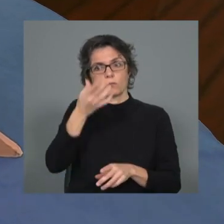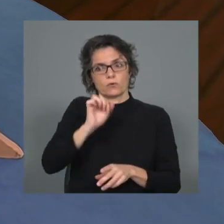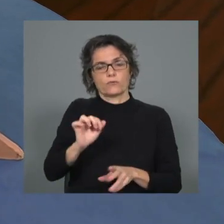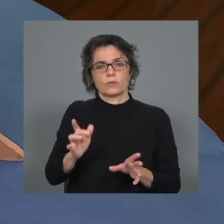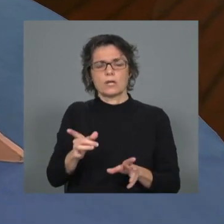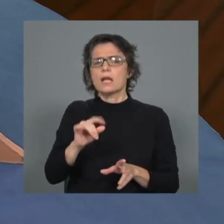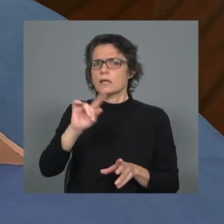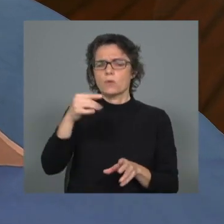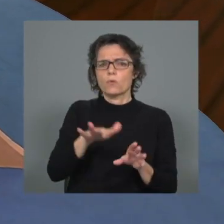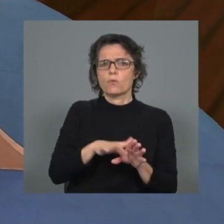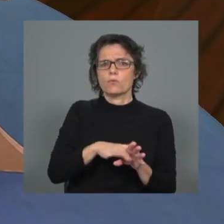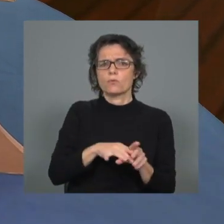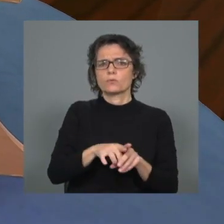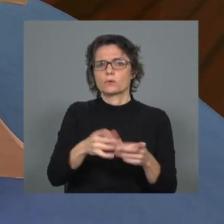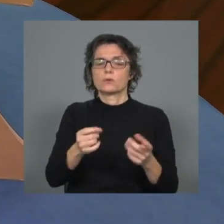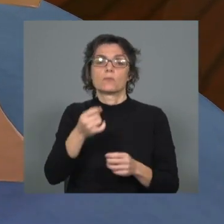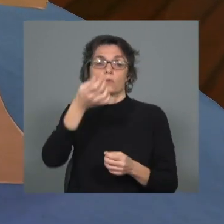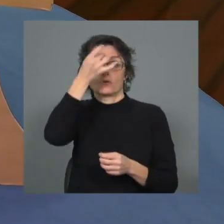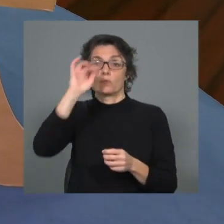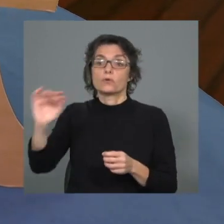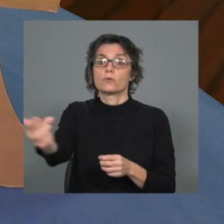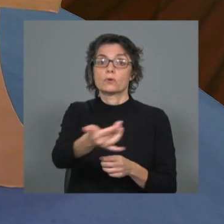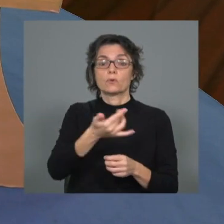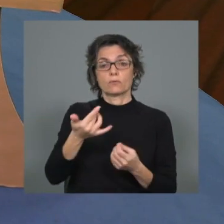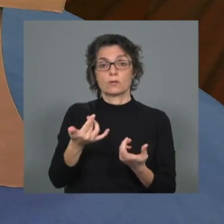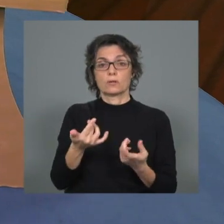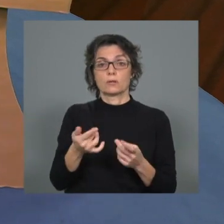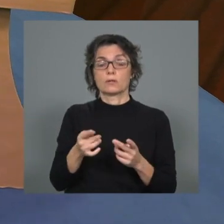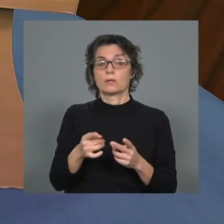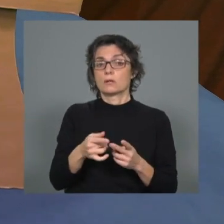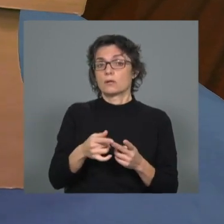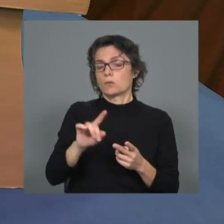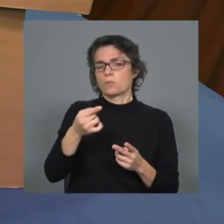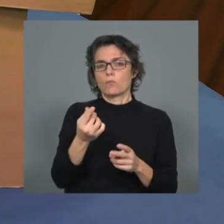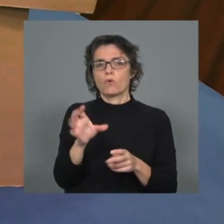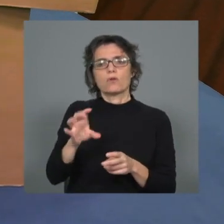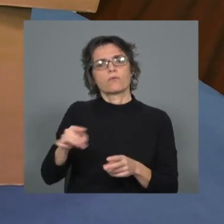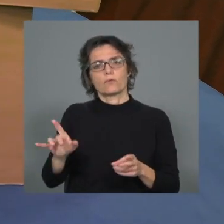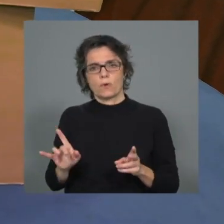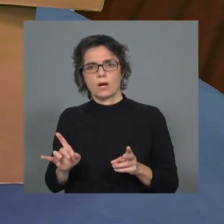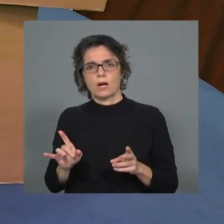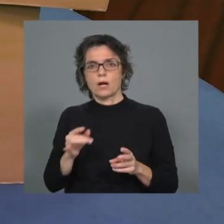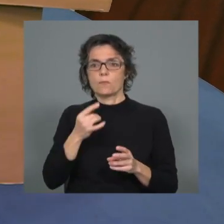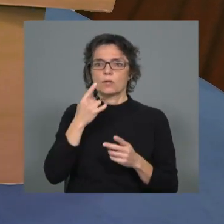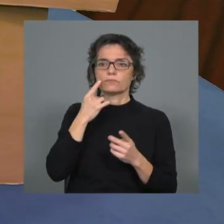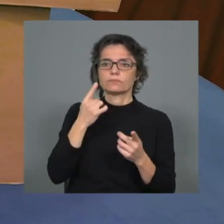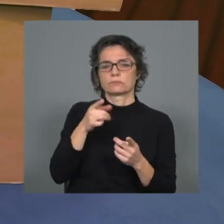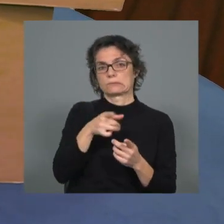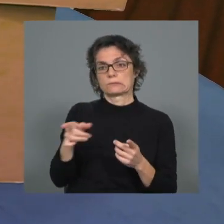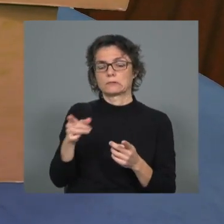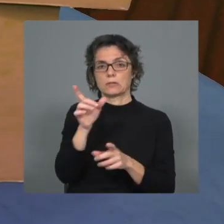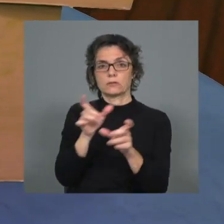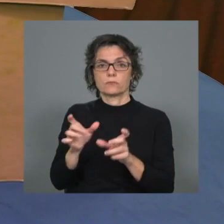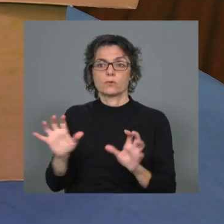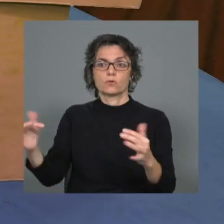participação política, nomeadamente consultas públicas, e, portanto, também deixar o apelo que isso é uma forma de realmente